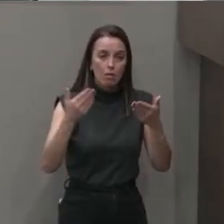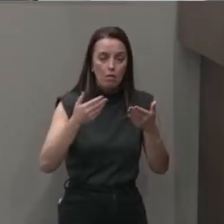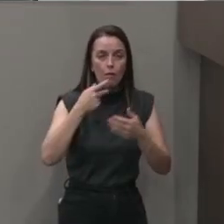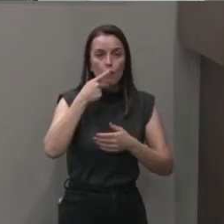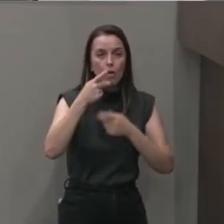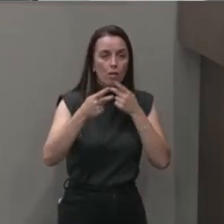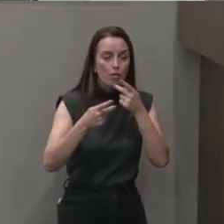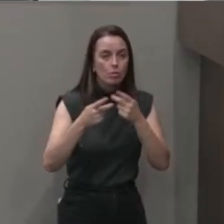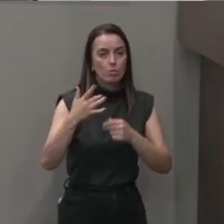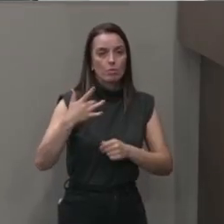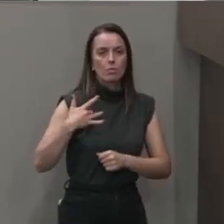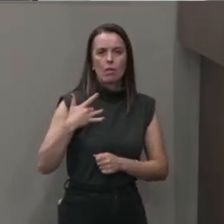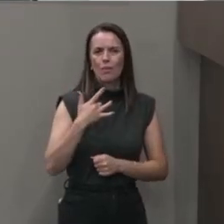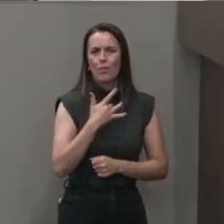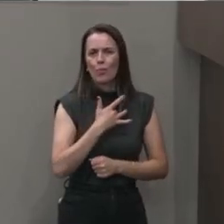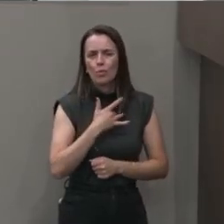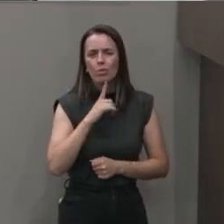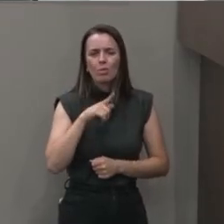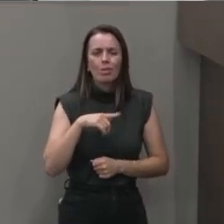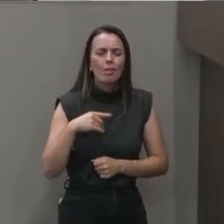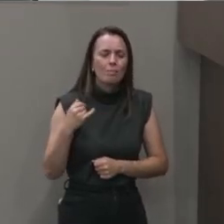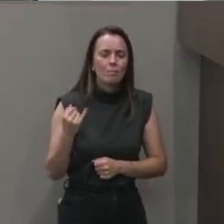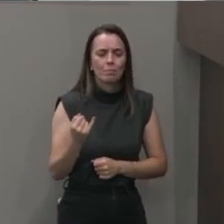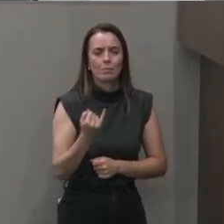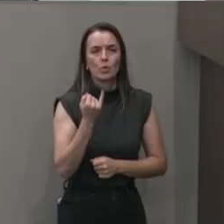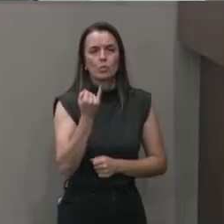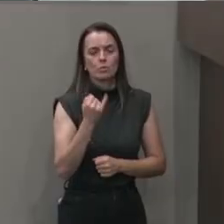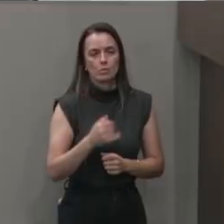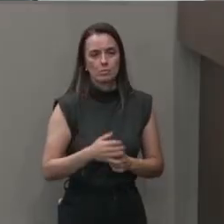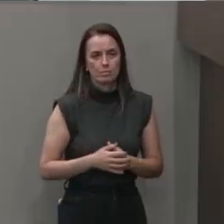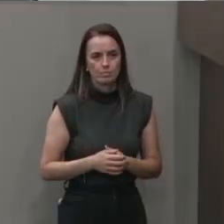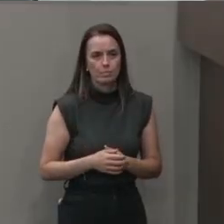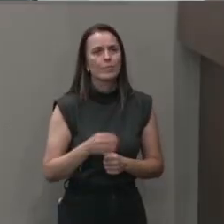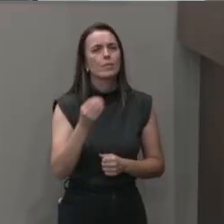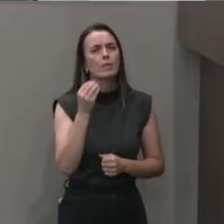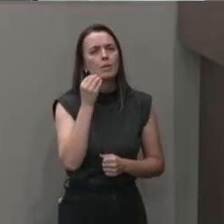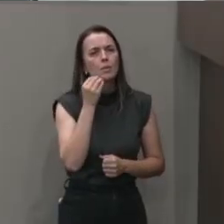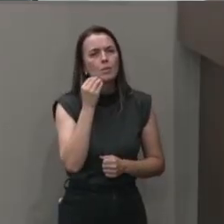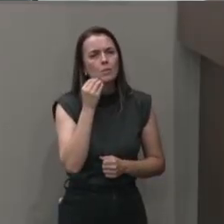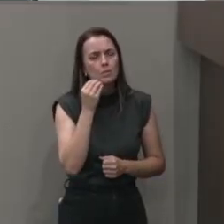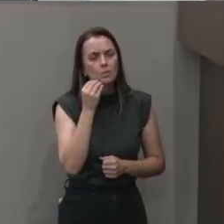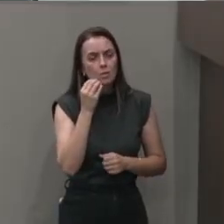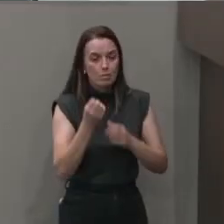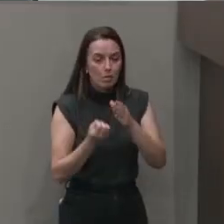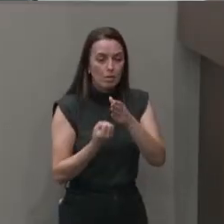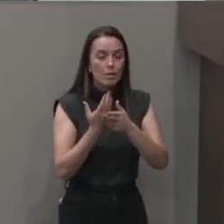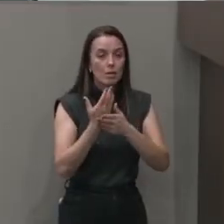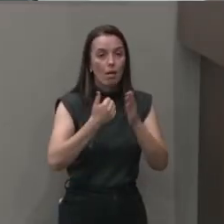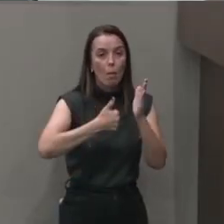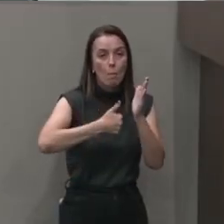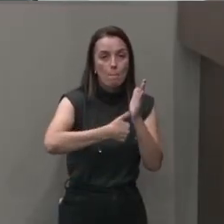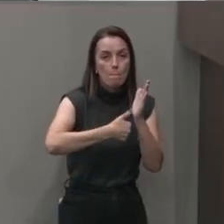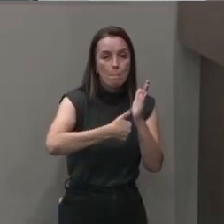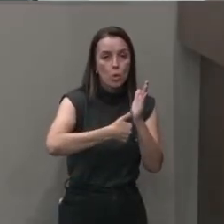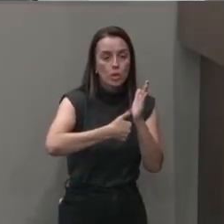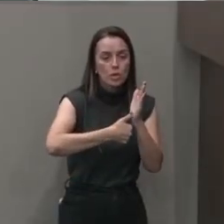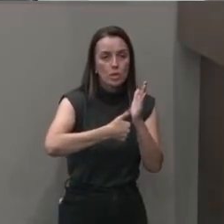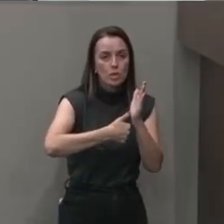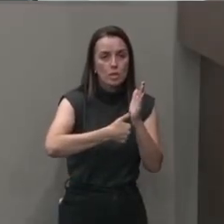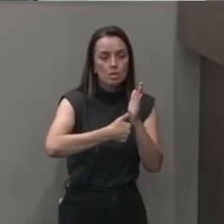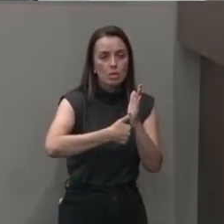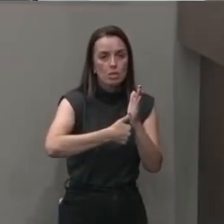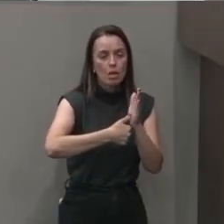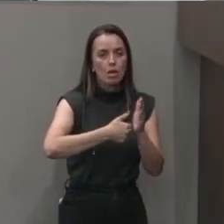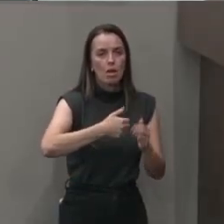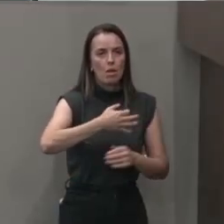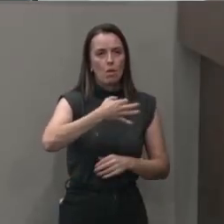que é algo primordial e importante. E com certeza a criação desse botão do pânico, igual já dispomos no município